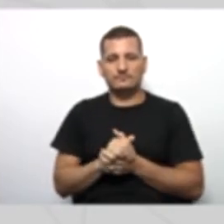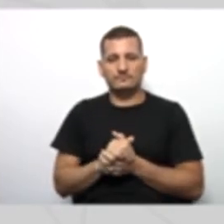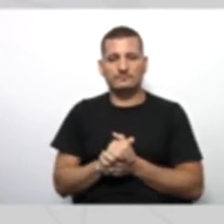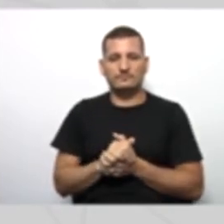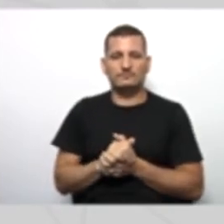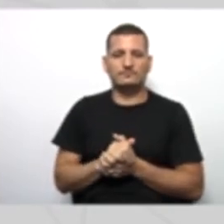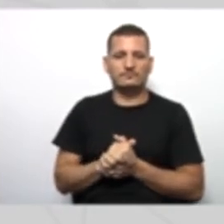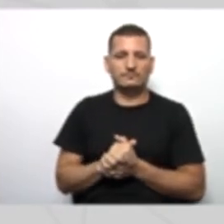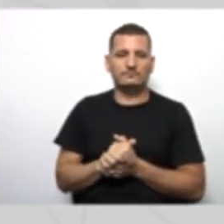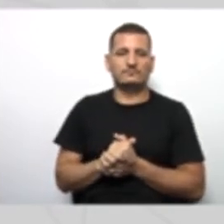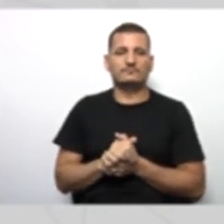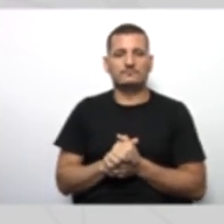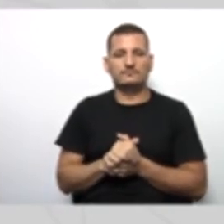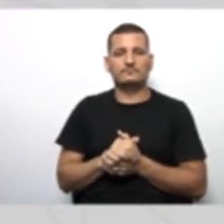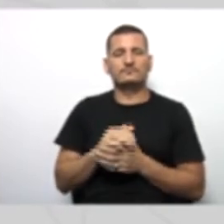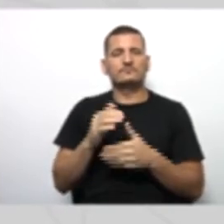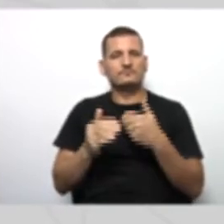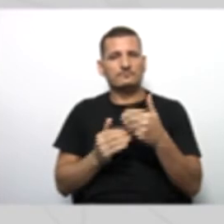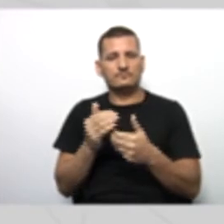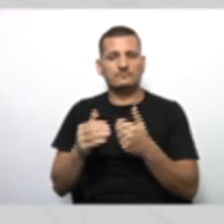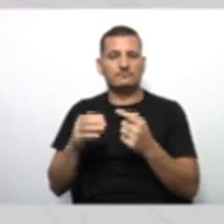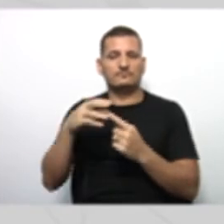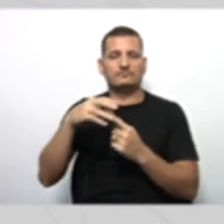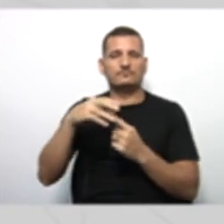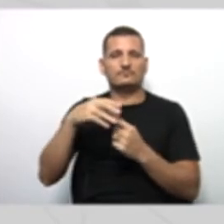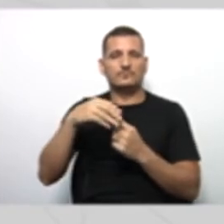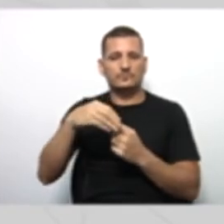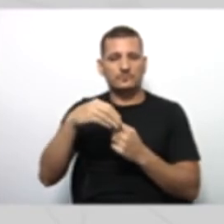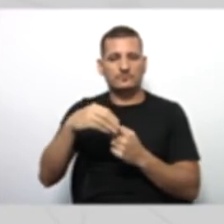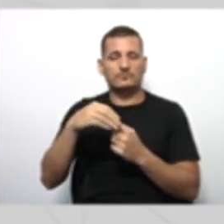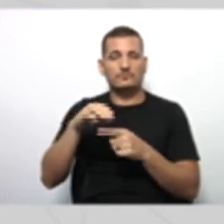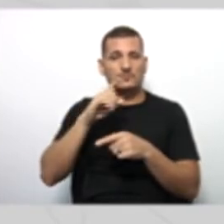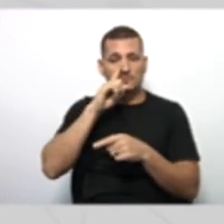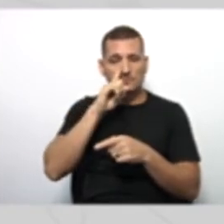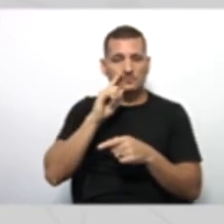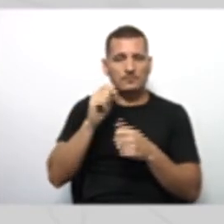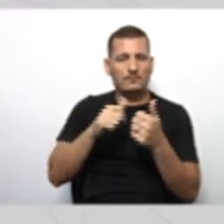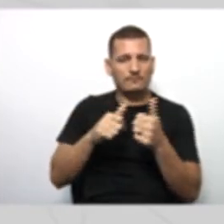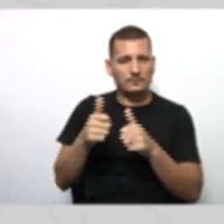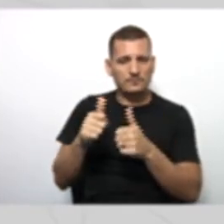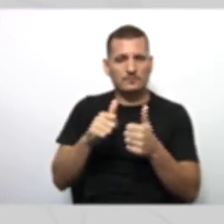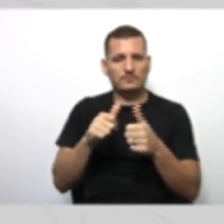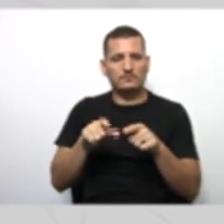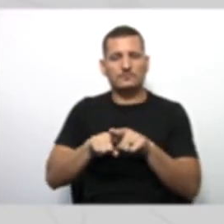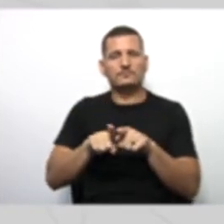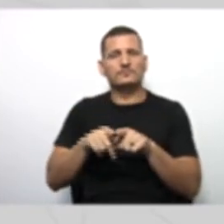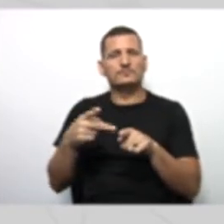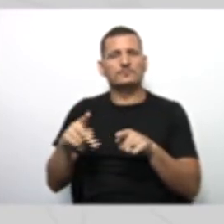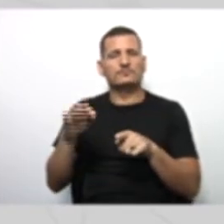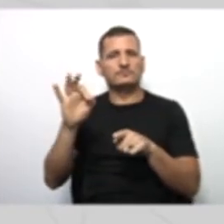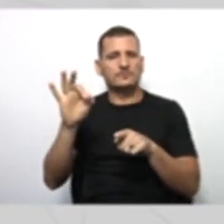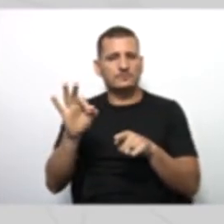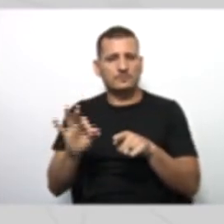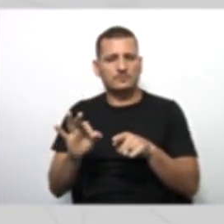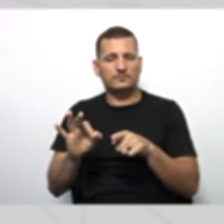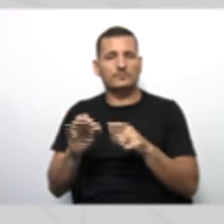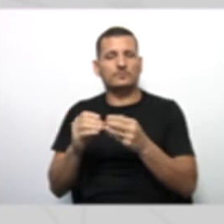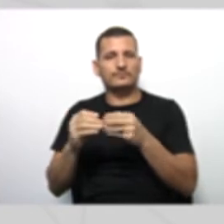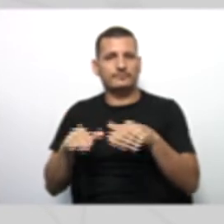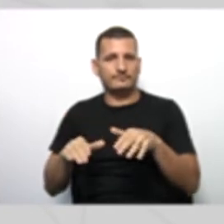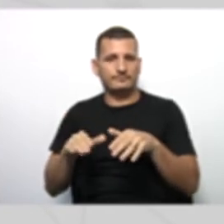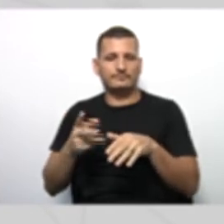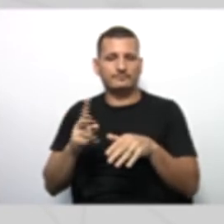os responsáveis, tá? Então, quem é que vai ficar lá na beira do rio monitorando se subiu, se desceu? Professor Ademar, não é isso? Tá? Depois que